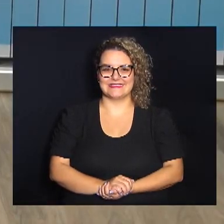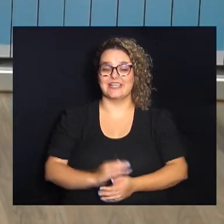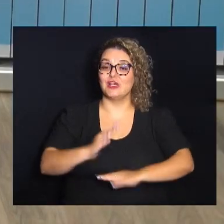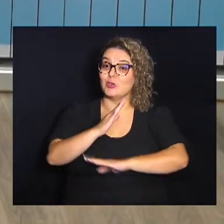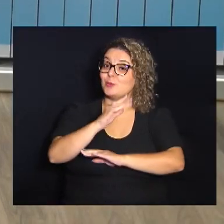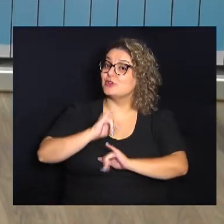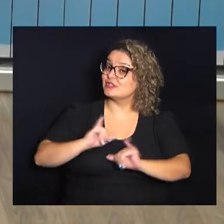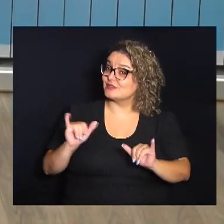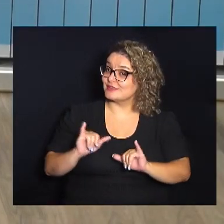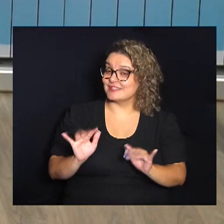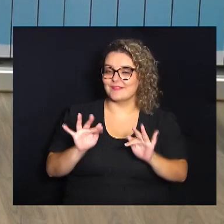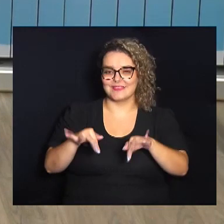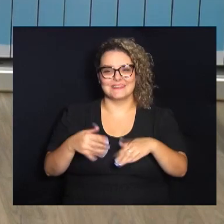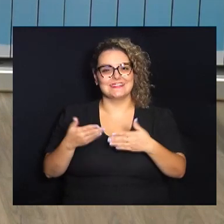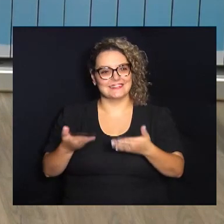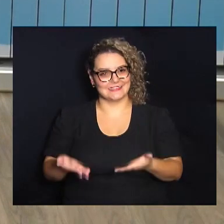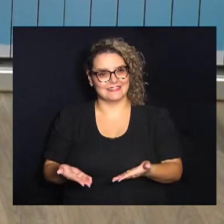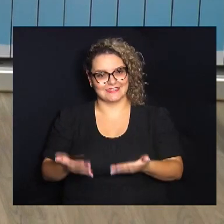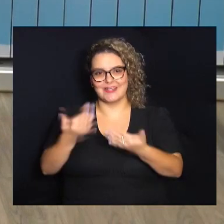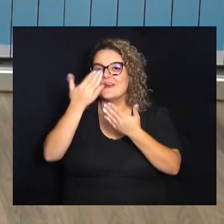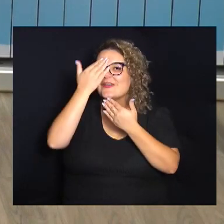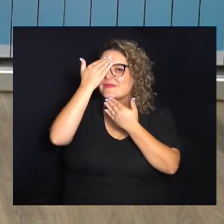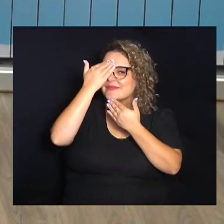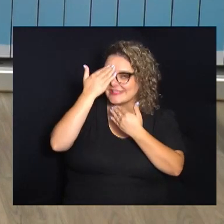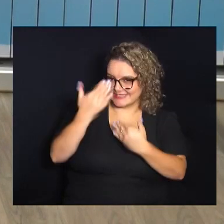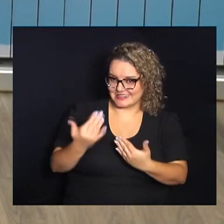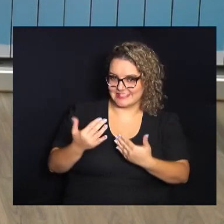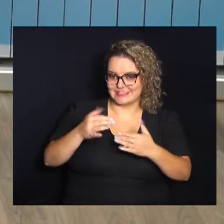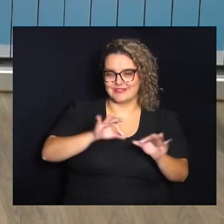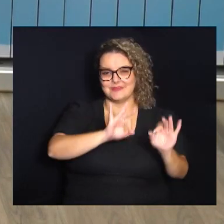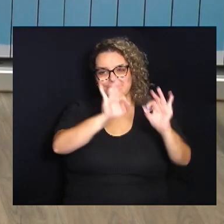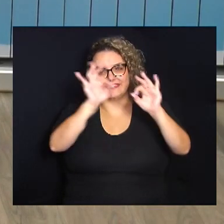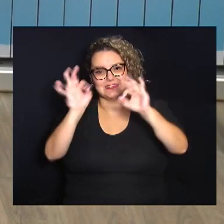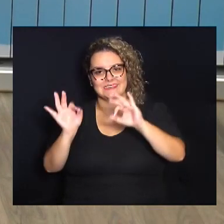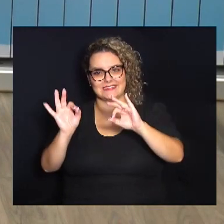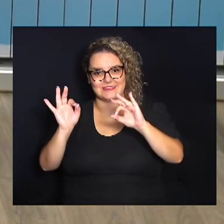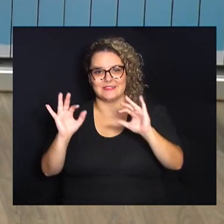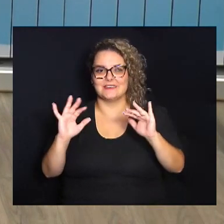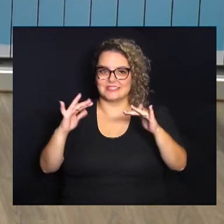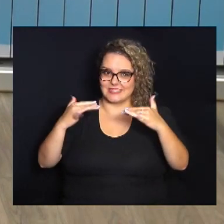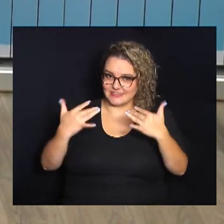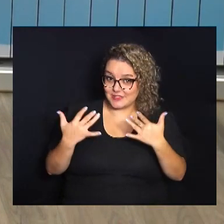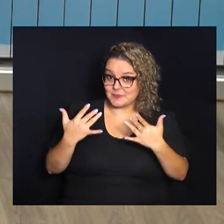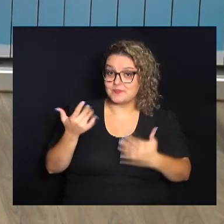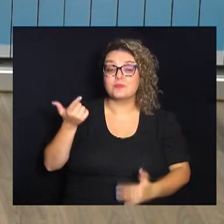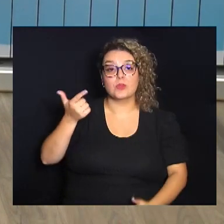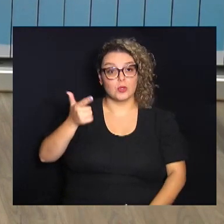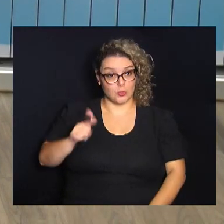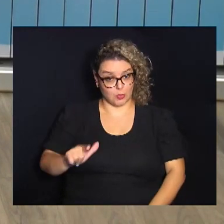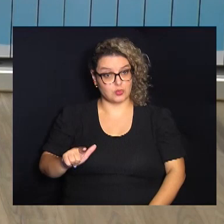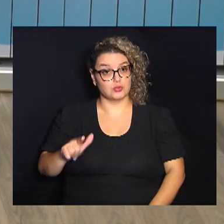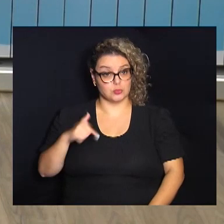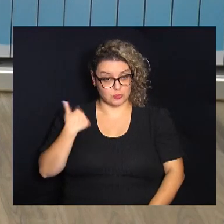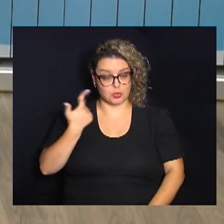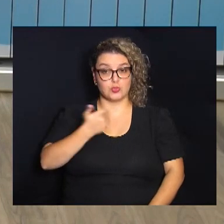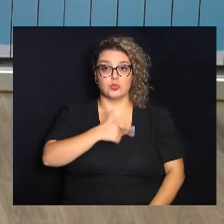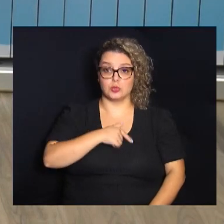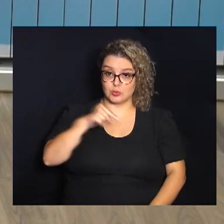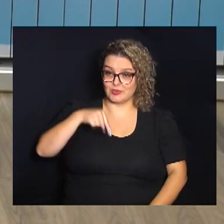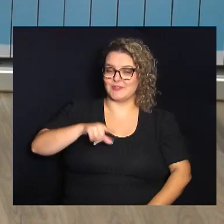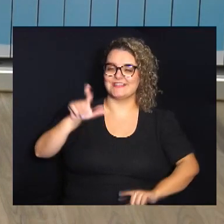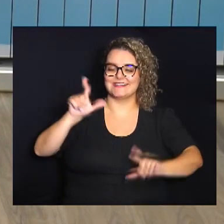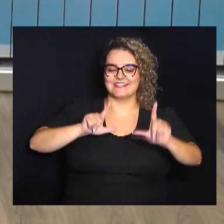Câmara Notícia fica por aqui. Muito obrigado pela sua companhia, pela sua audiência. Portanto, continue aqui na